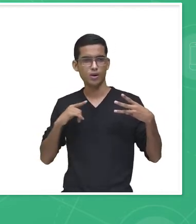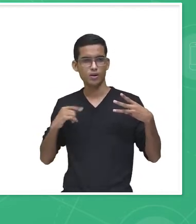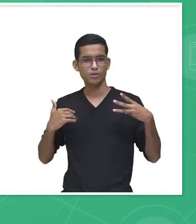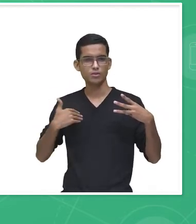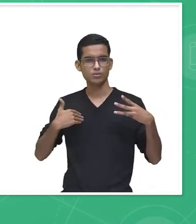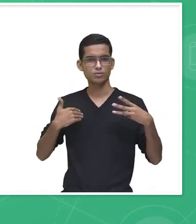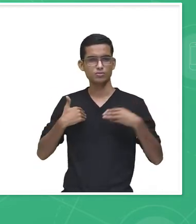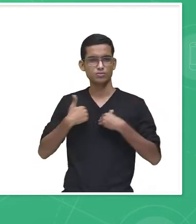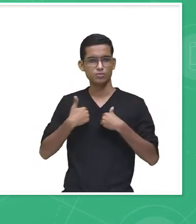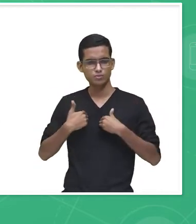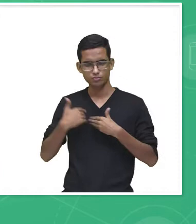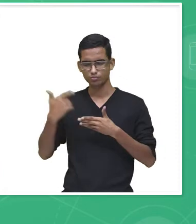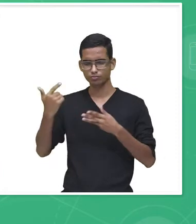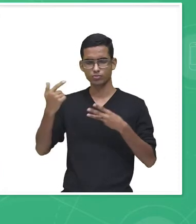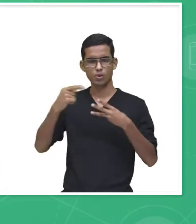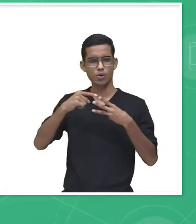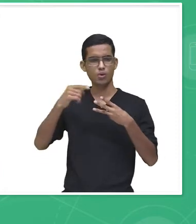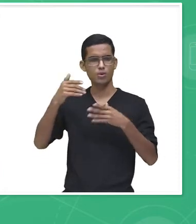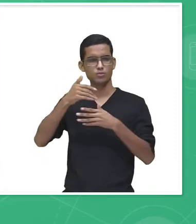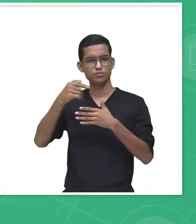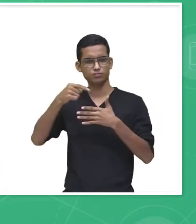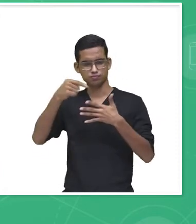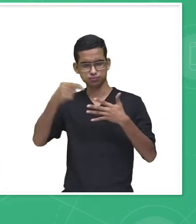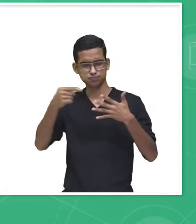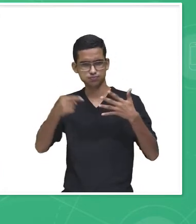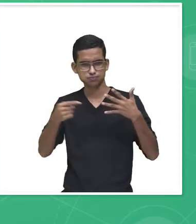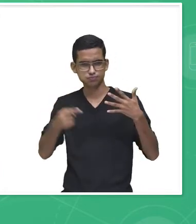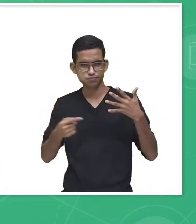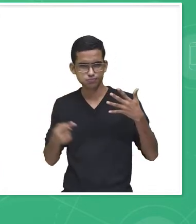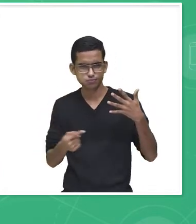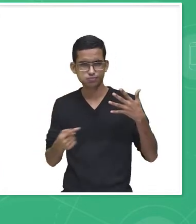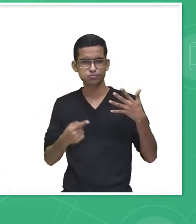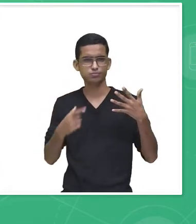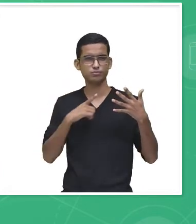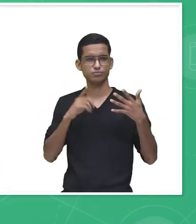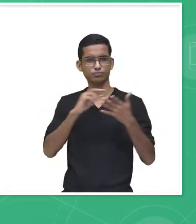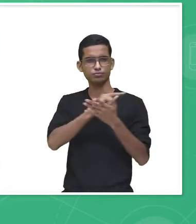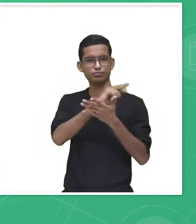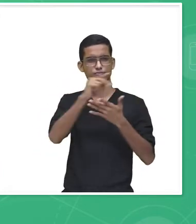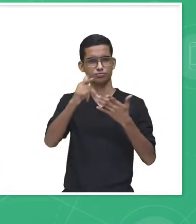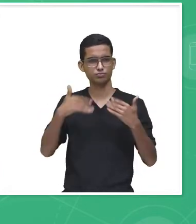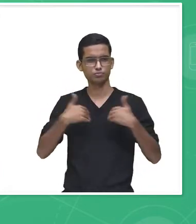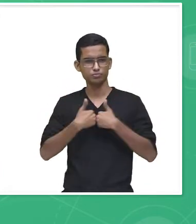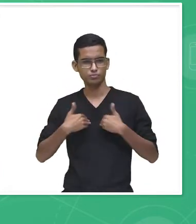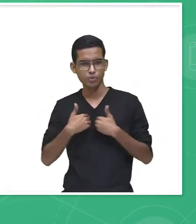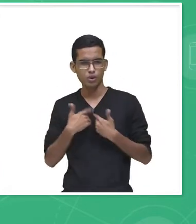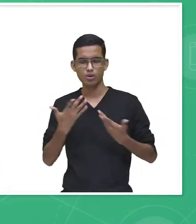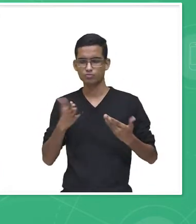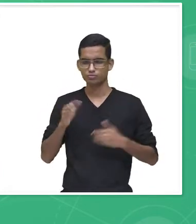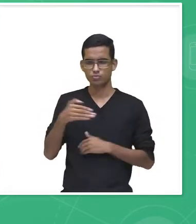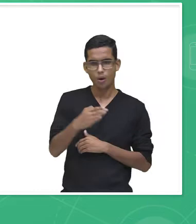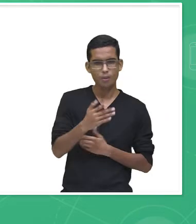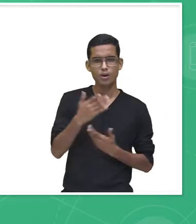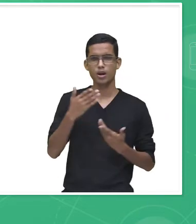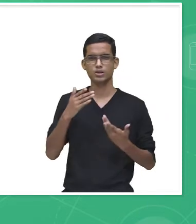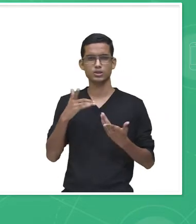pelos moluscos pelas larvas de anfíbios peixes ósseos